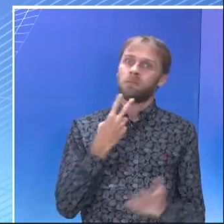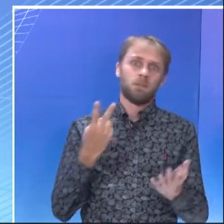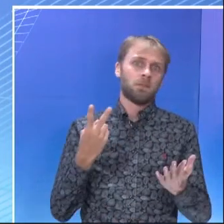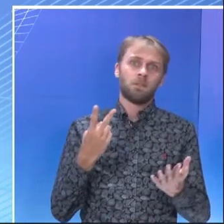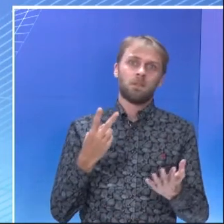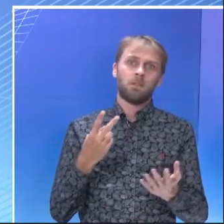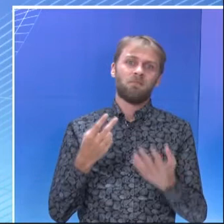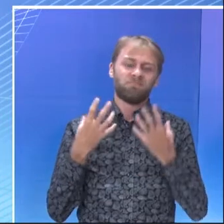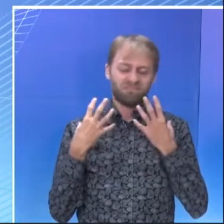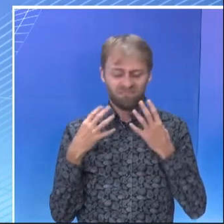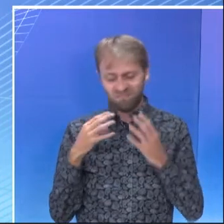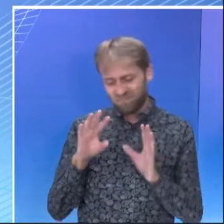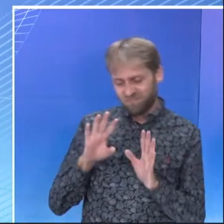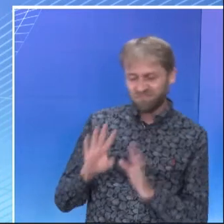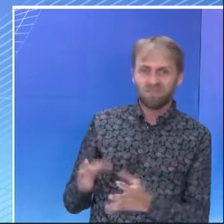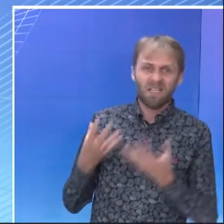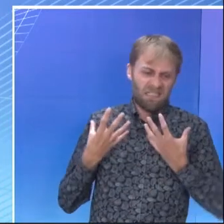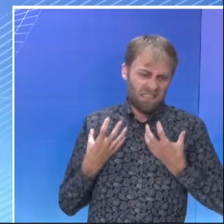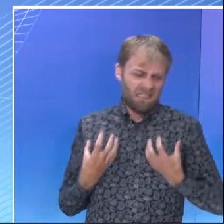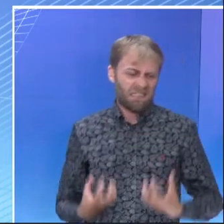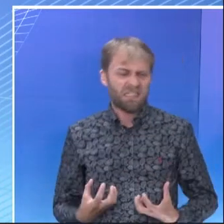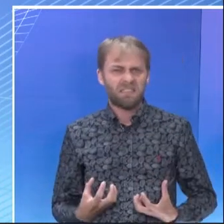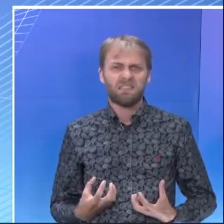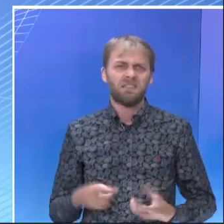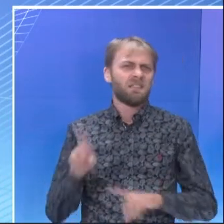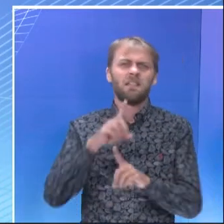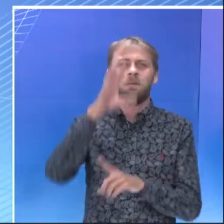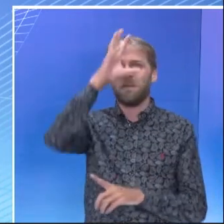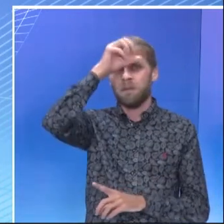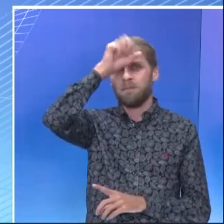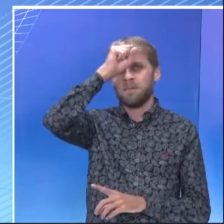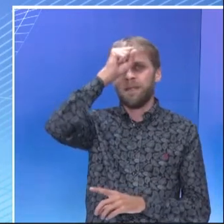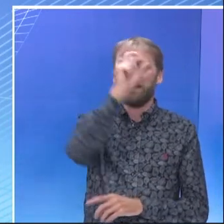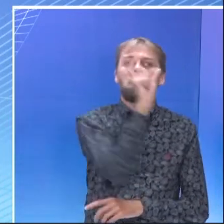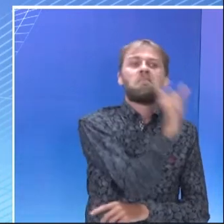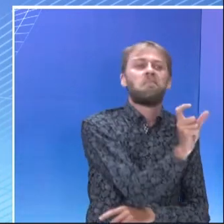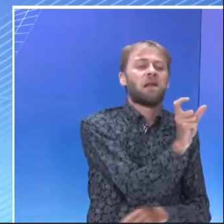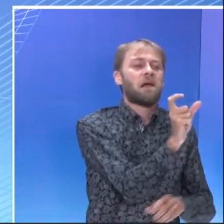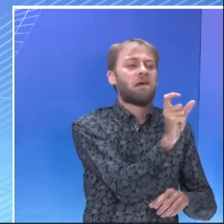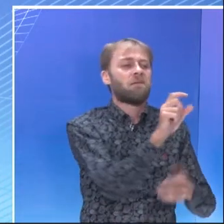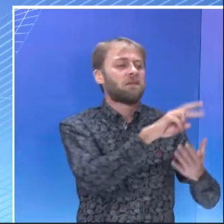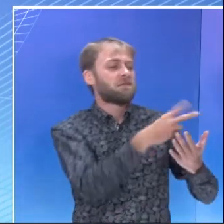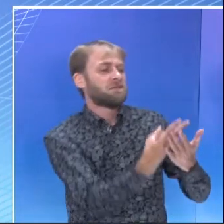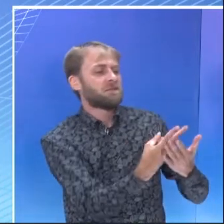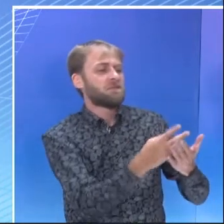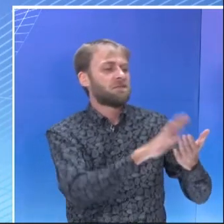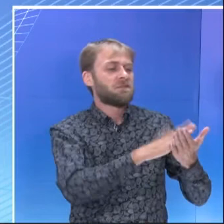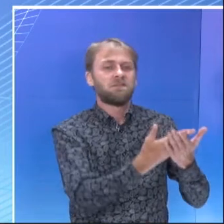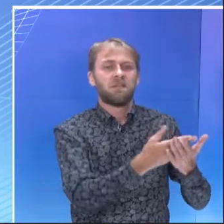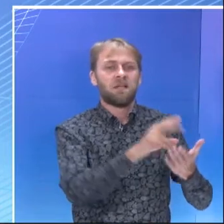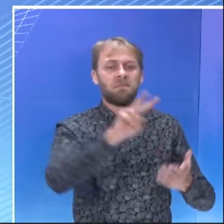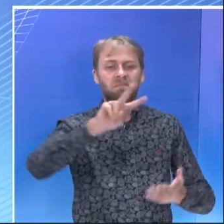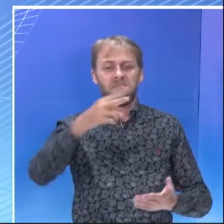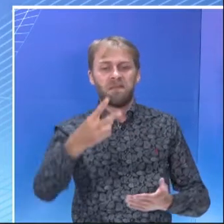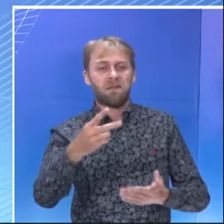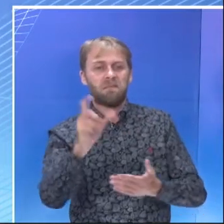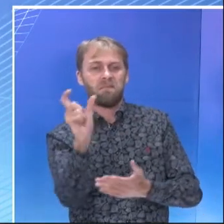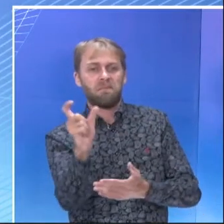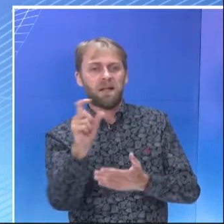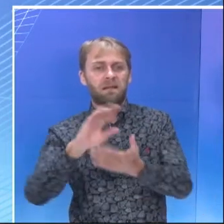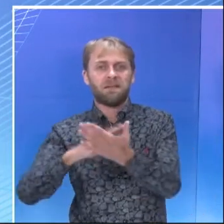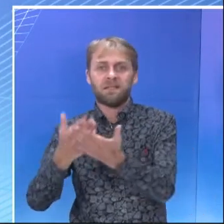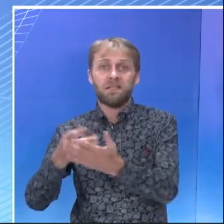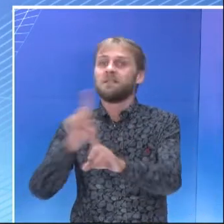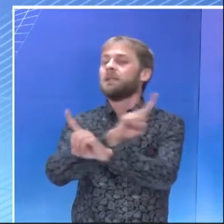e desmotivante e você não vai aprender dessa forma, tá? Então, traduza o menos possível. Tenta buscar aquilo que você